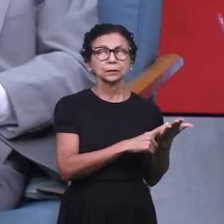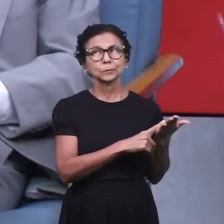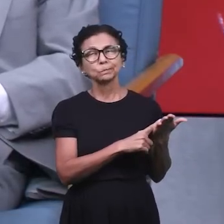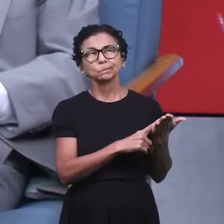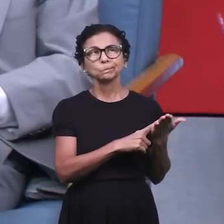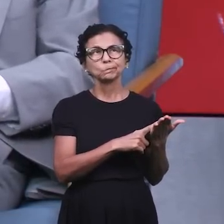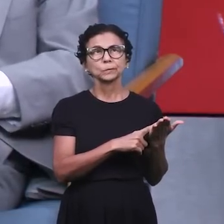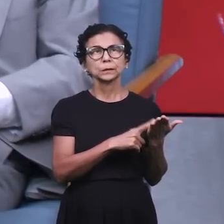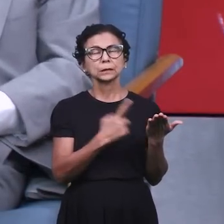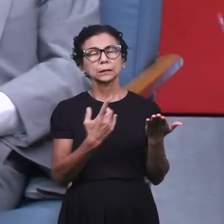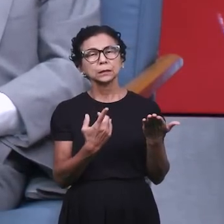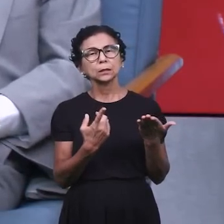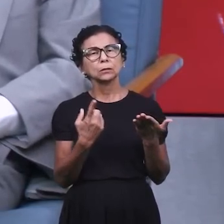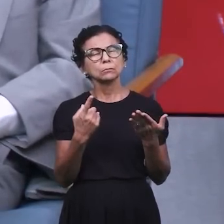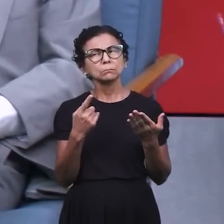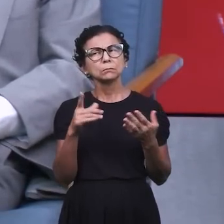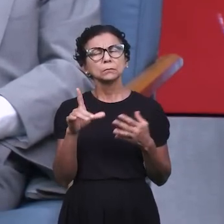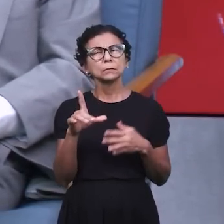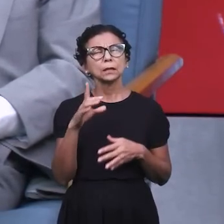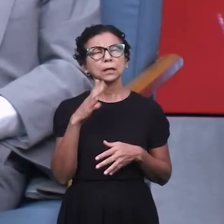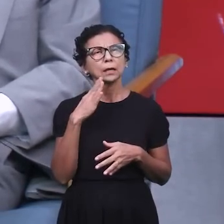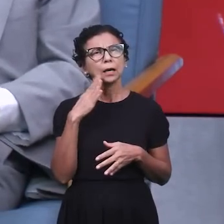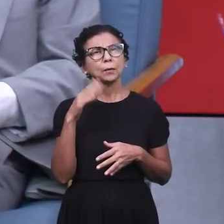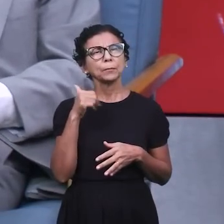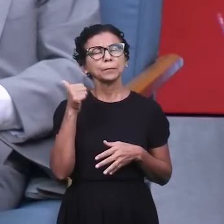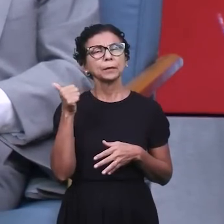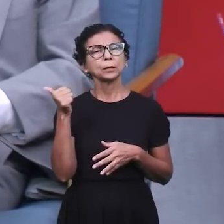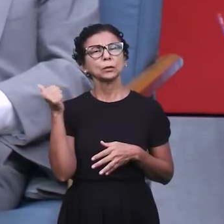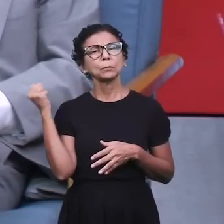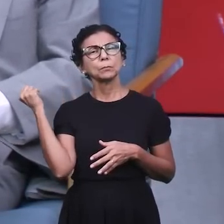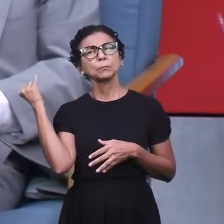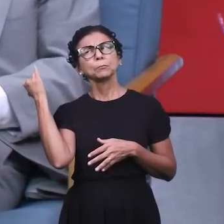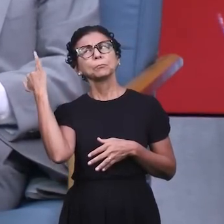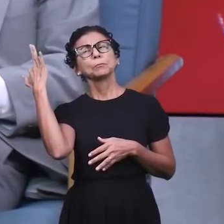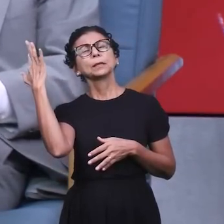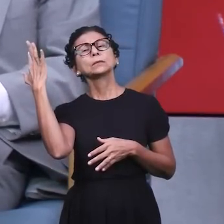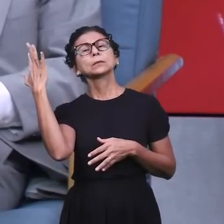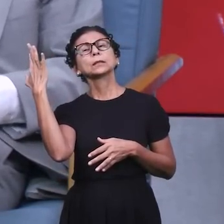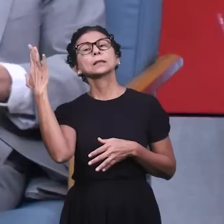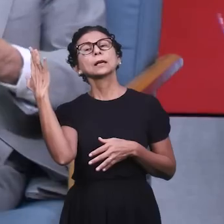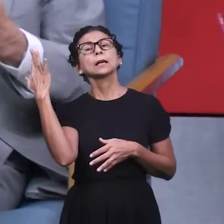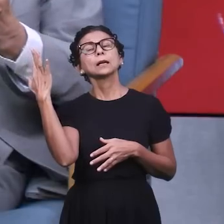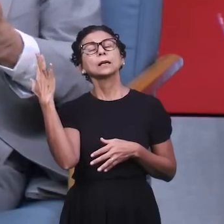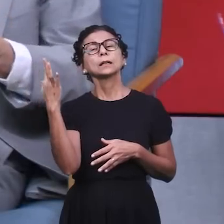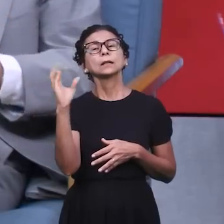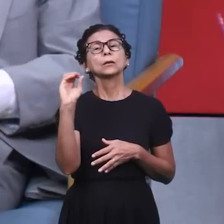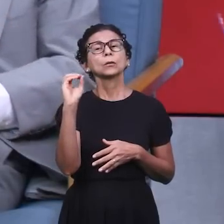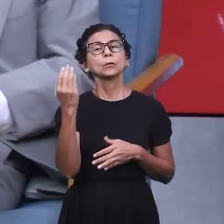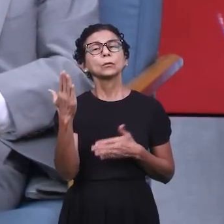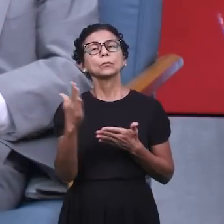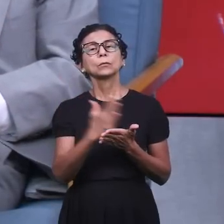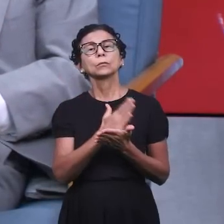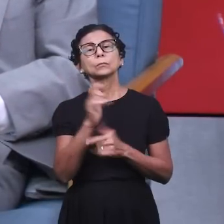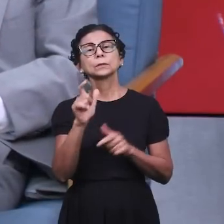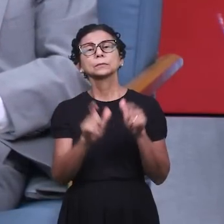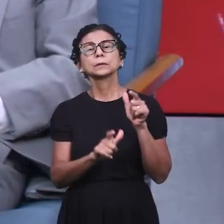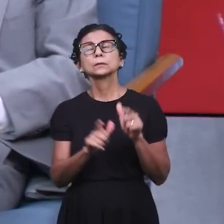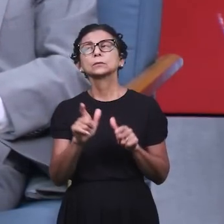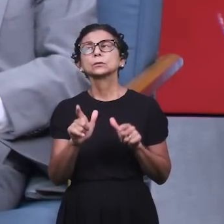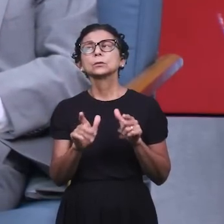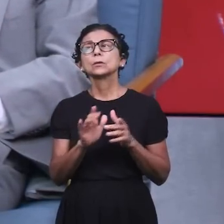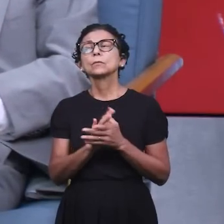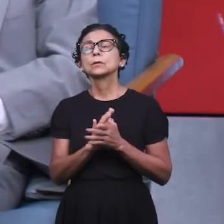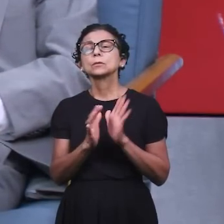noite, prefere às vezes então vir a esse culto pela madrugada ou fazem um propósito diante